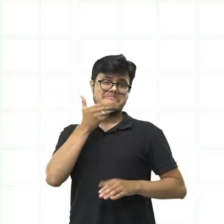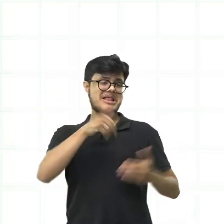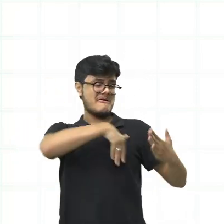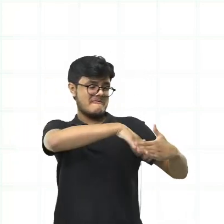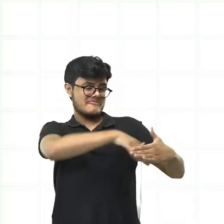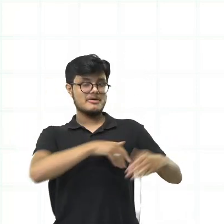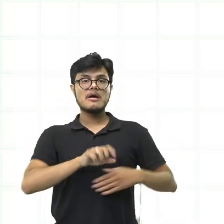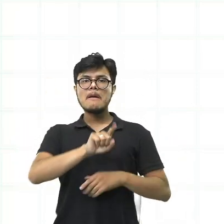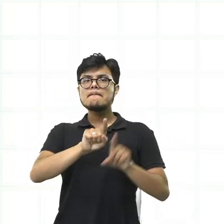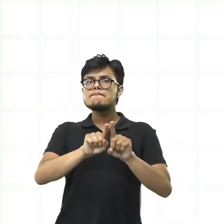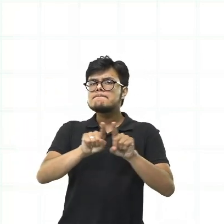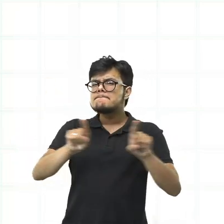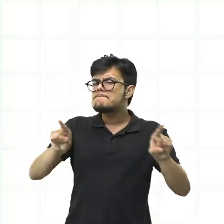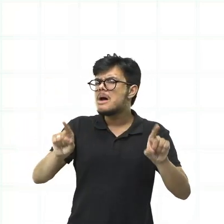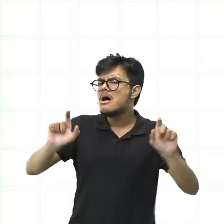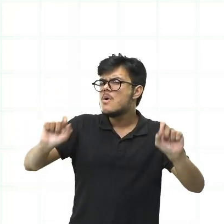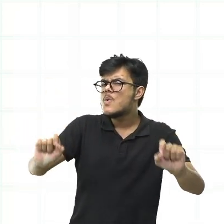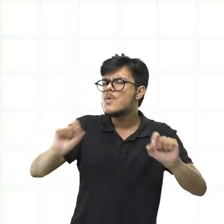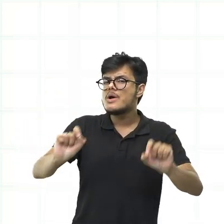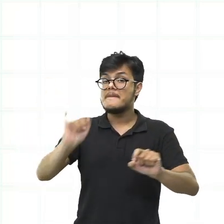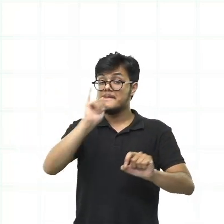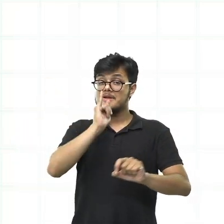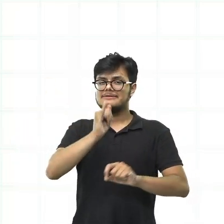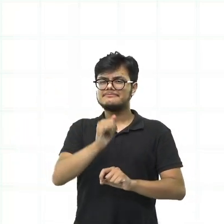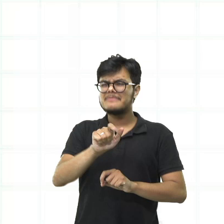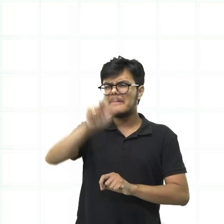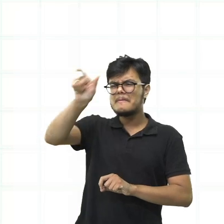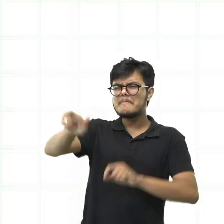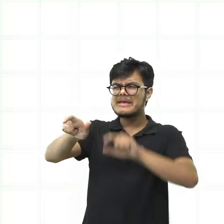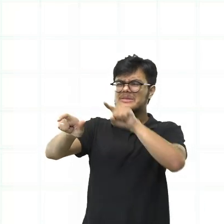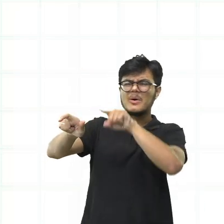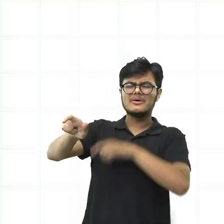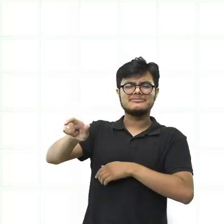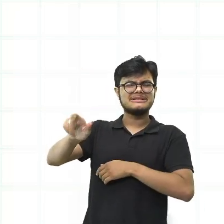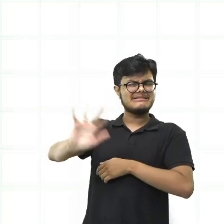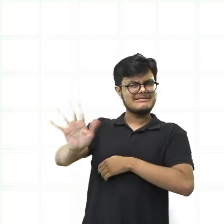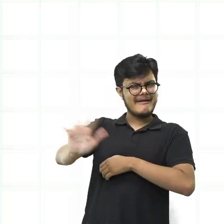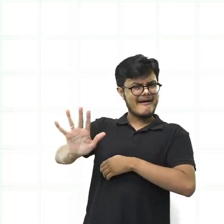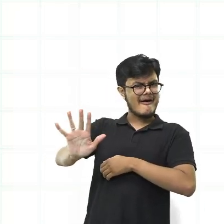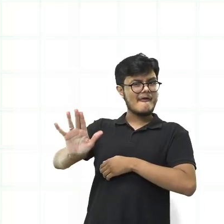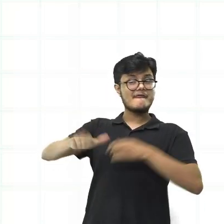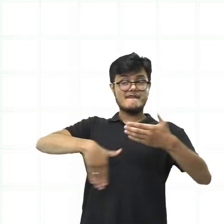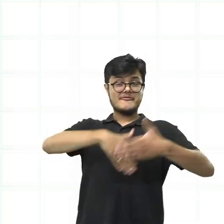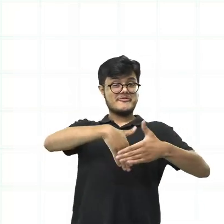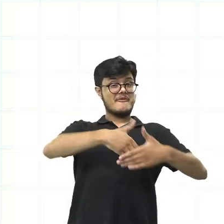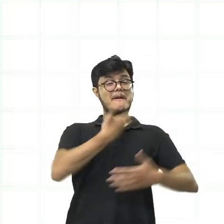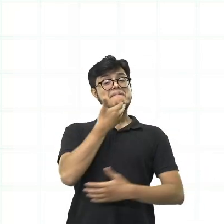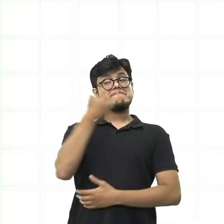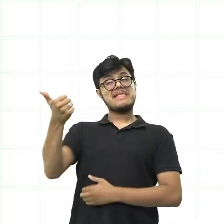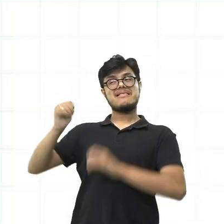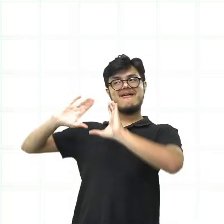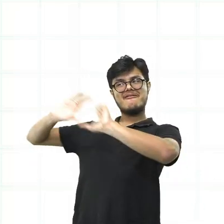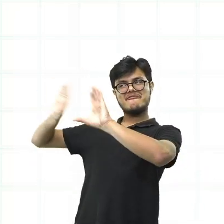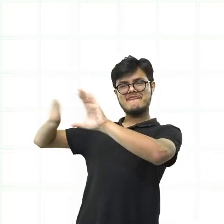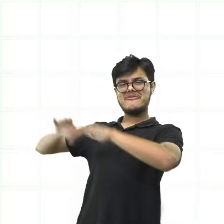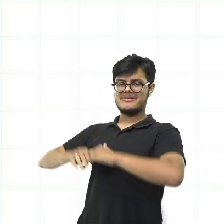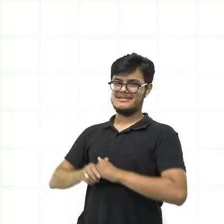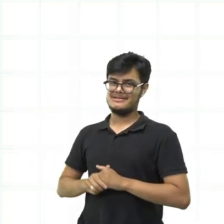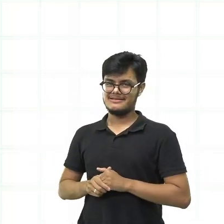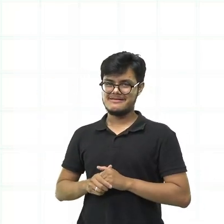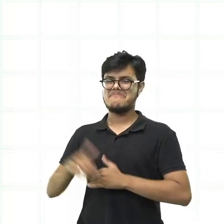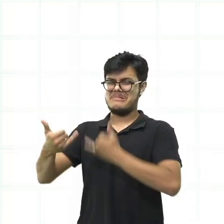ter alguém que pode dizer o contrário. Jogar futebol é mais legal que